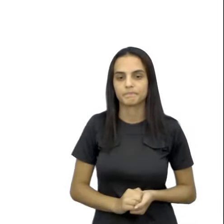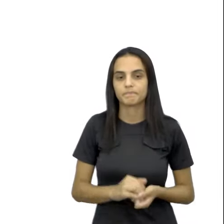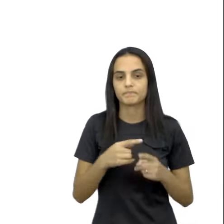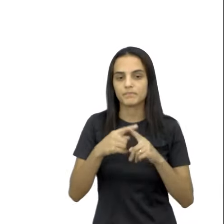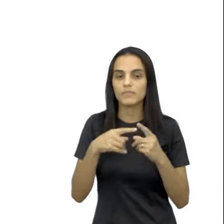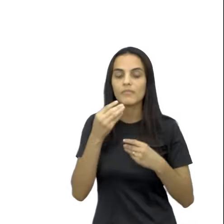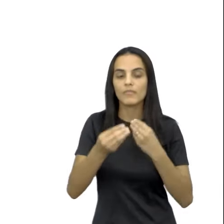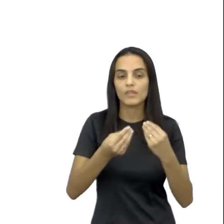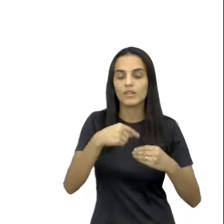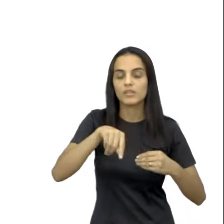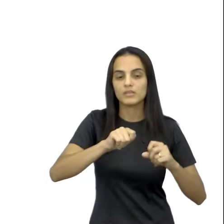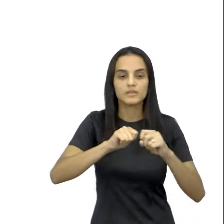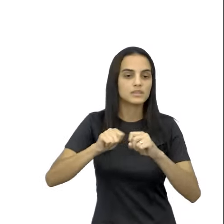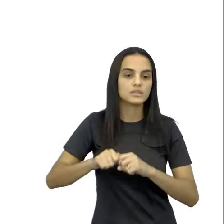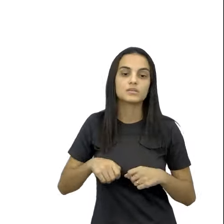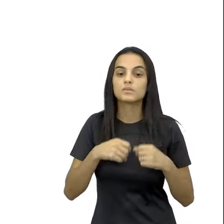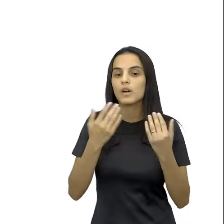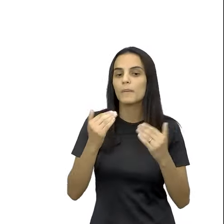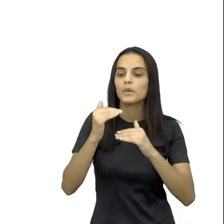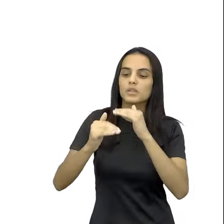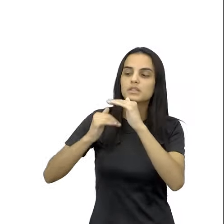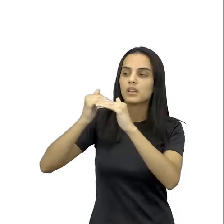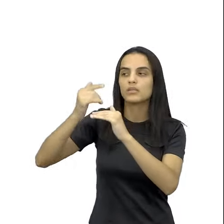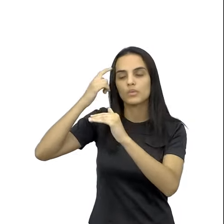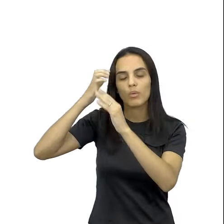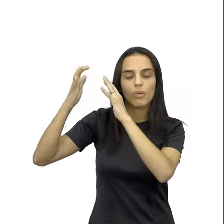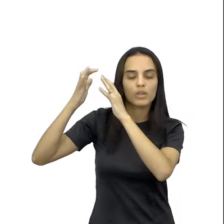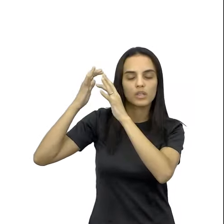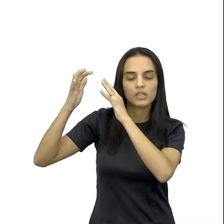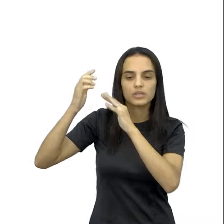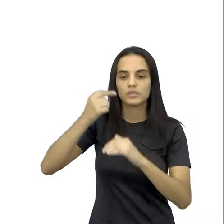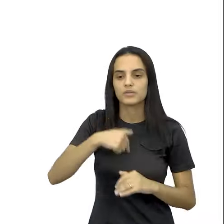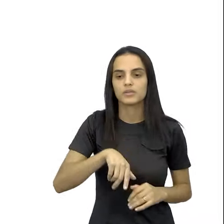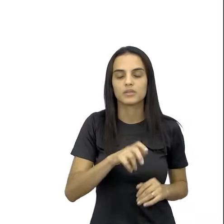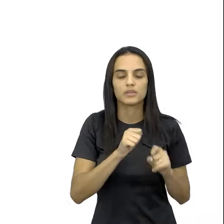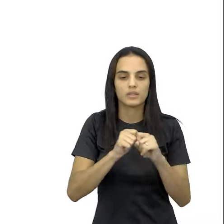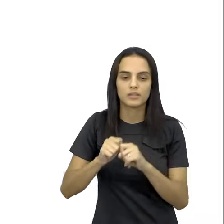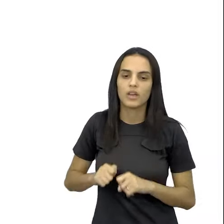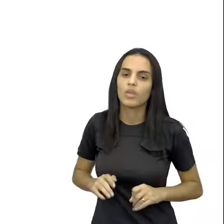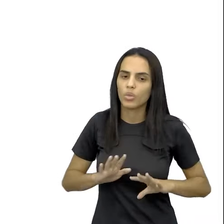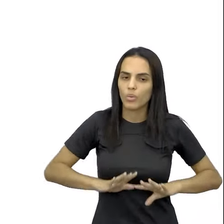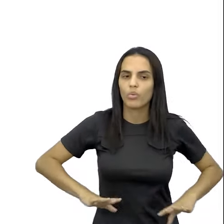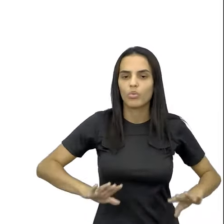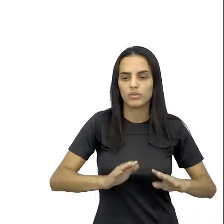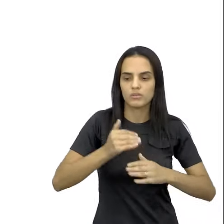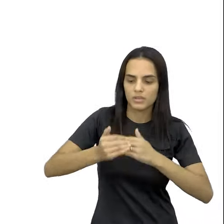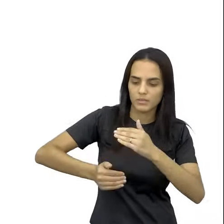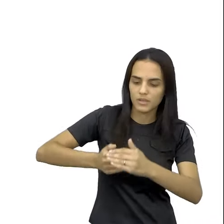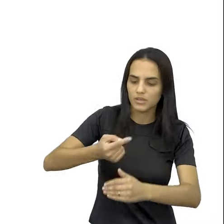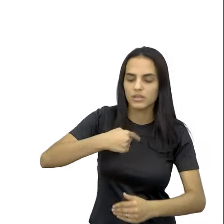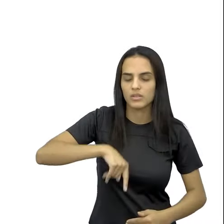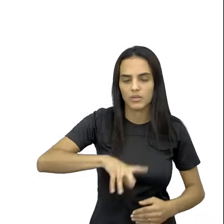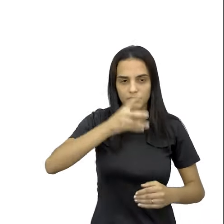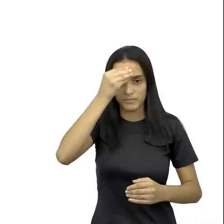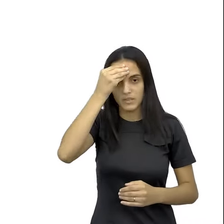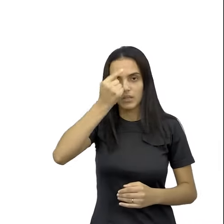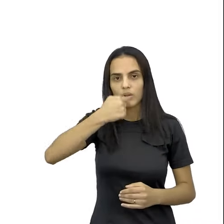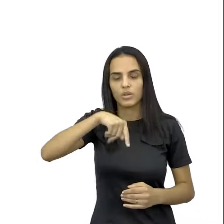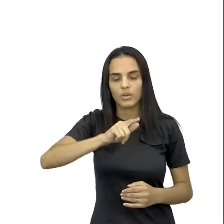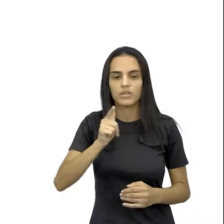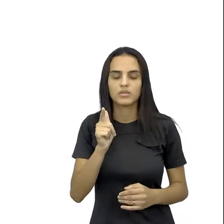como que a gente vai fazer isso? Qual o processo cognitivo que a gente faz? E aí, todo aquele sequenciamento que a gente tinha na cabeça, a gente